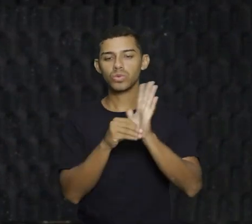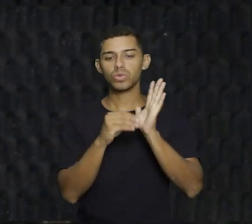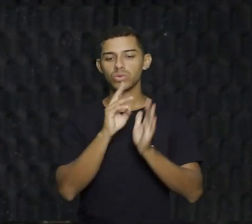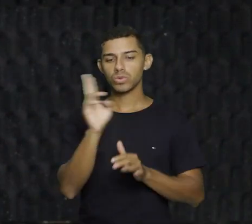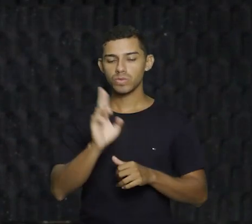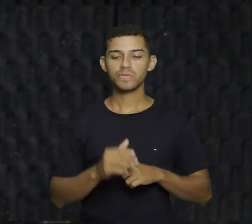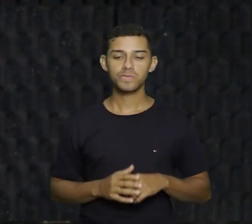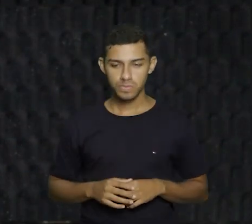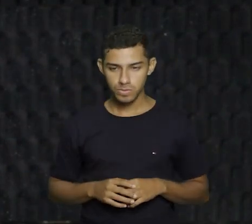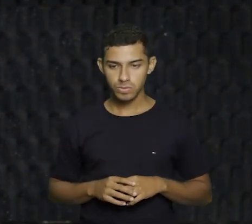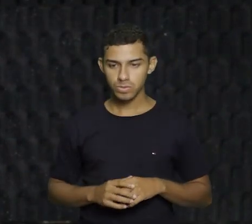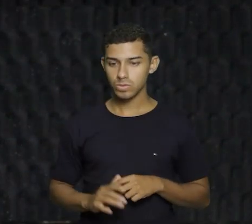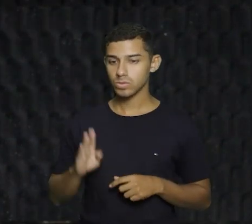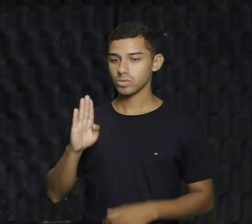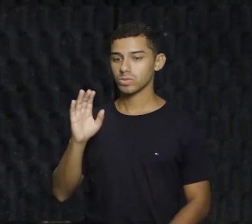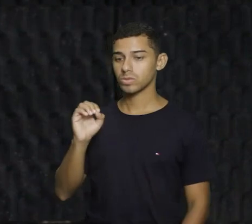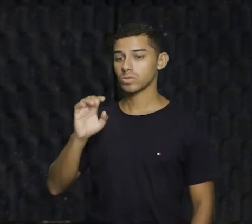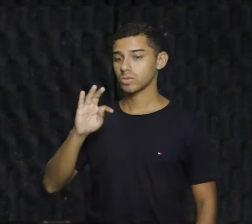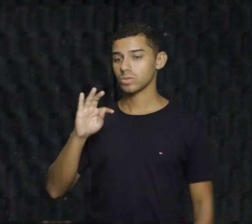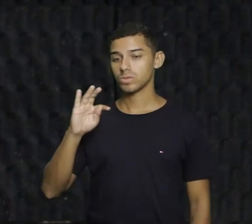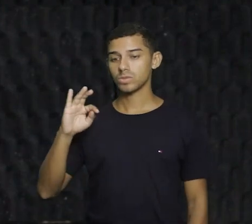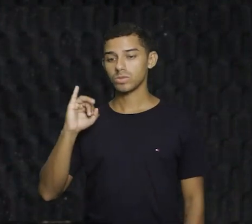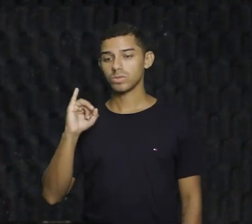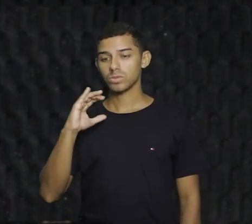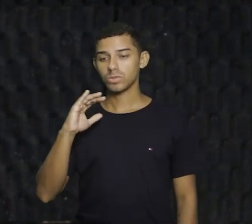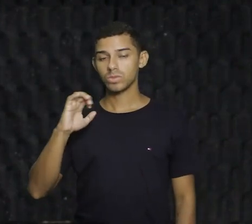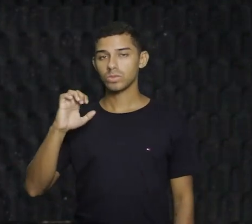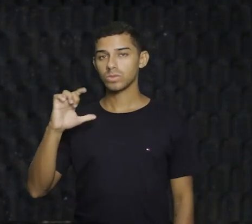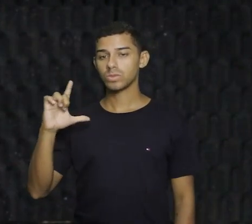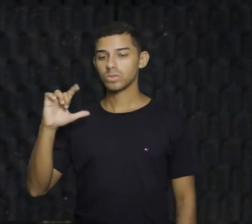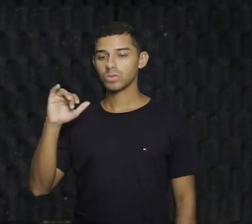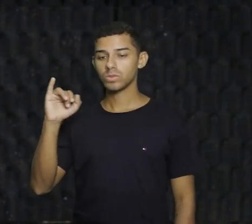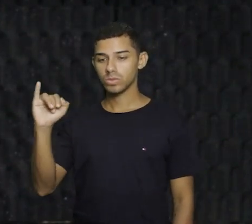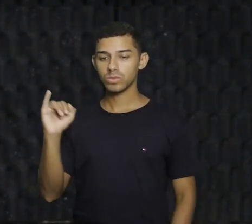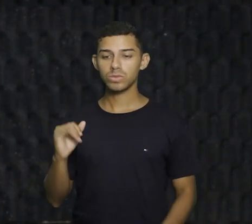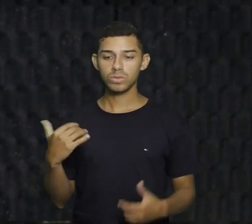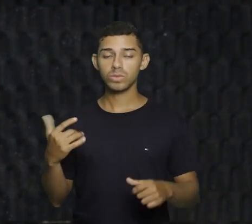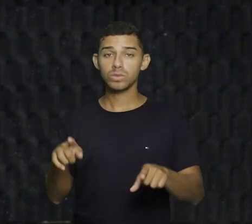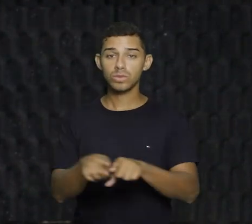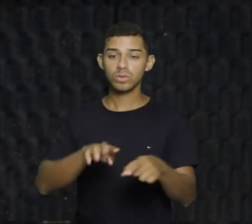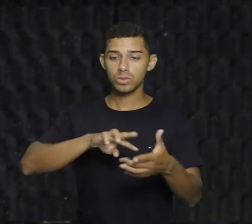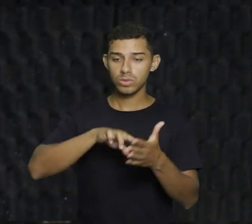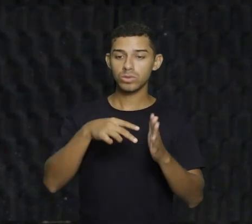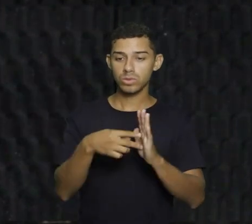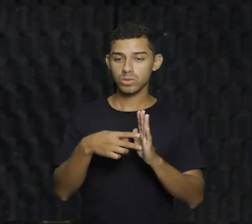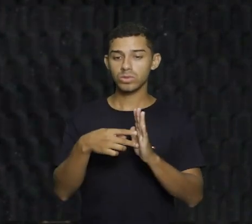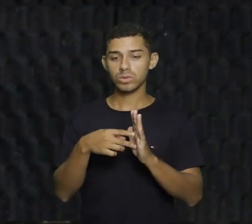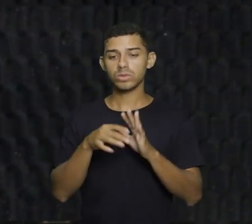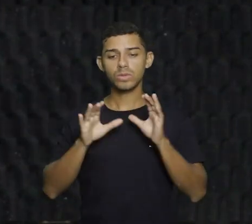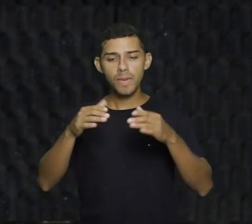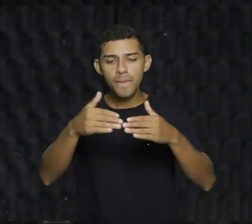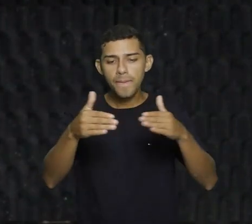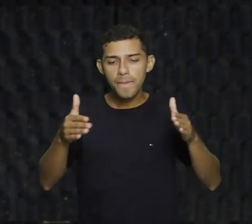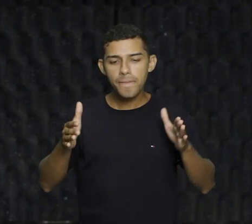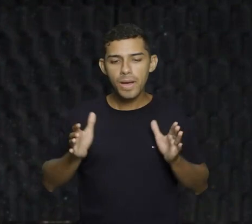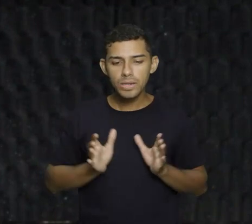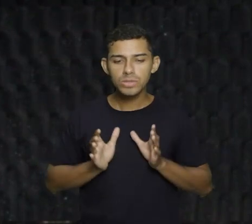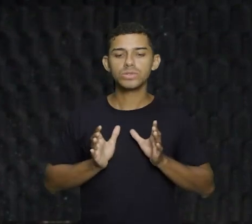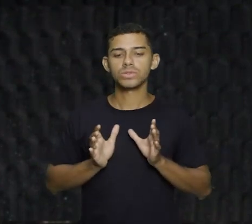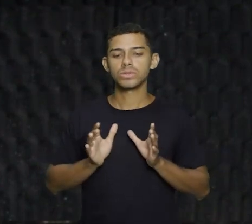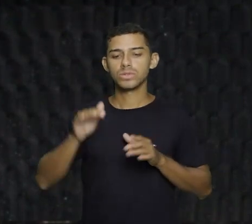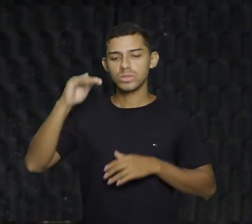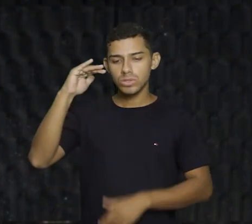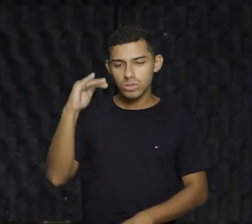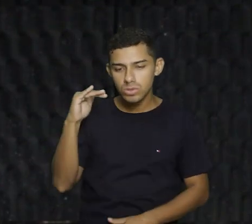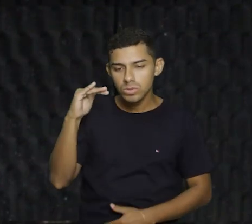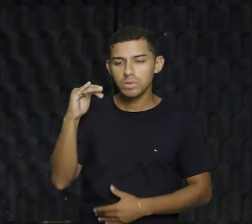caso de Botticelli, é um apelido, porque é uma palavra italiana, que significa barrilzinho. E não era um apelido legal pela característica e